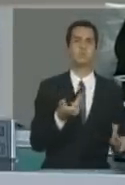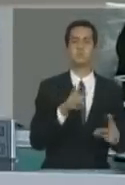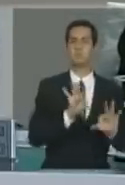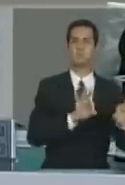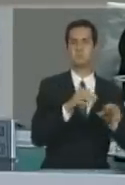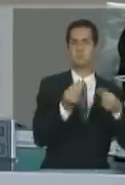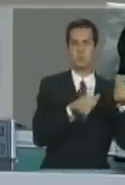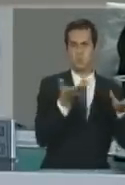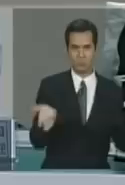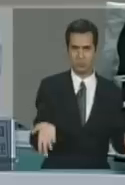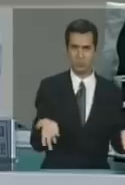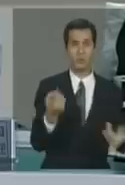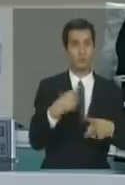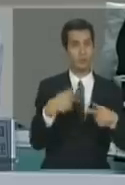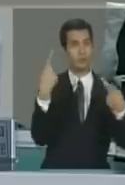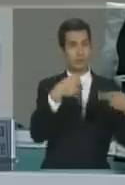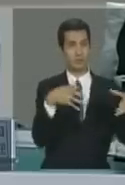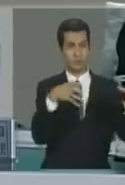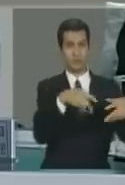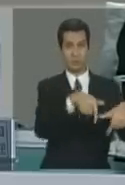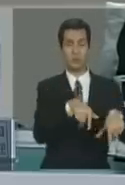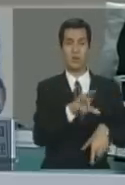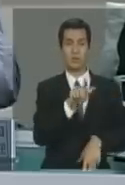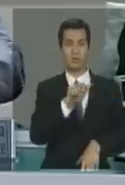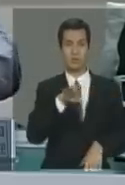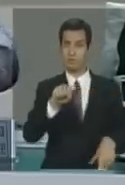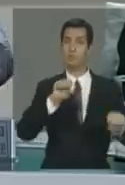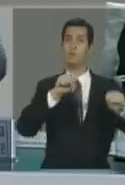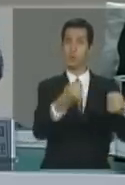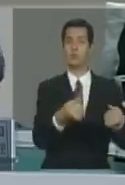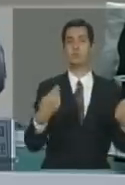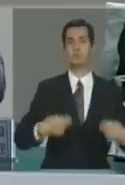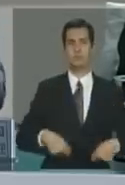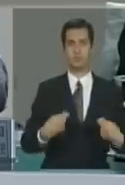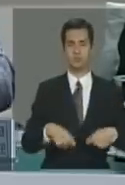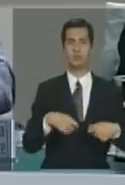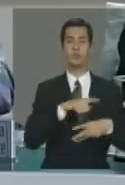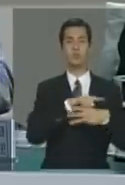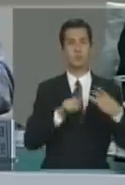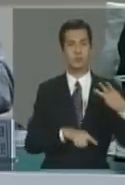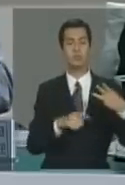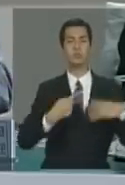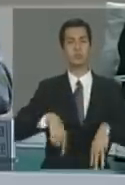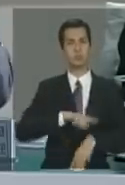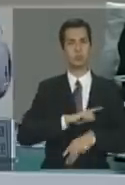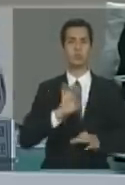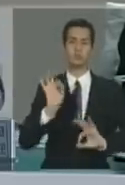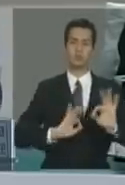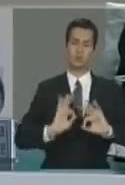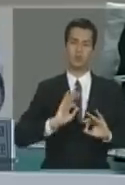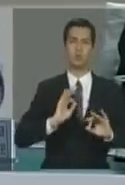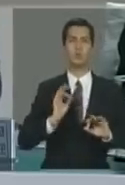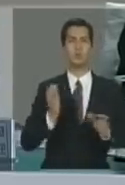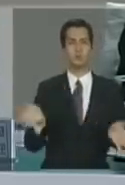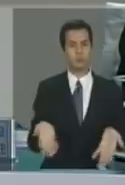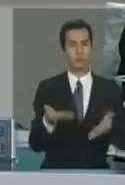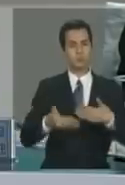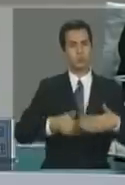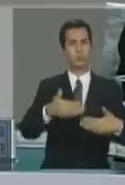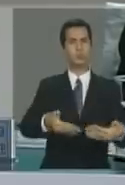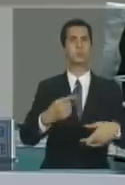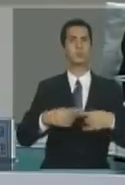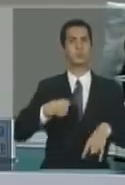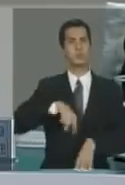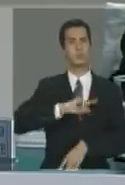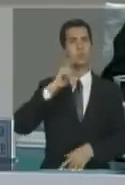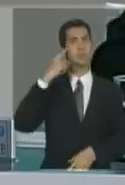que seja assegurado o seu fortalecimento e a sua mudança de escala. É isso que está sendo construído em termos de governança, porque é o entendimento que,